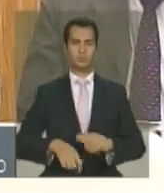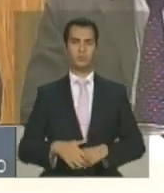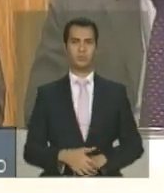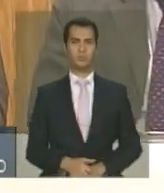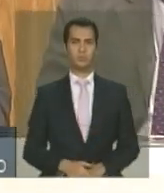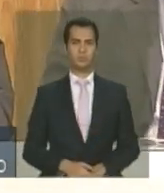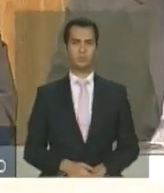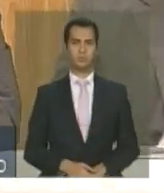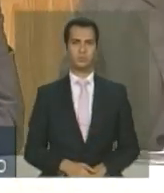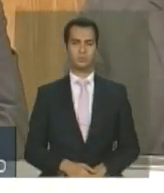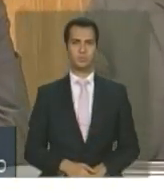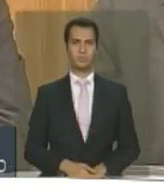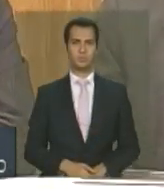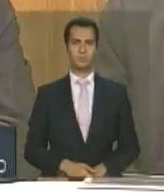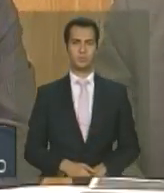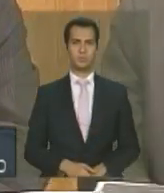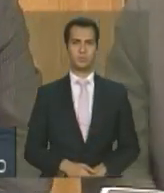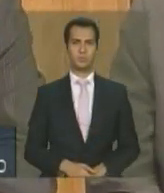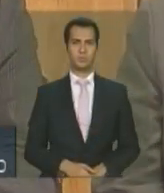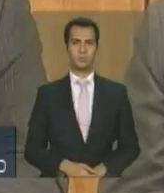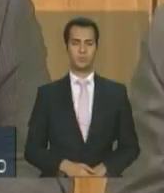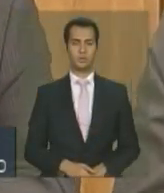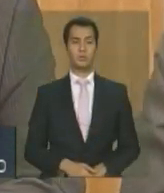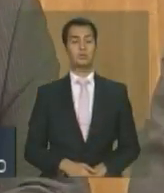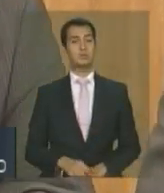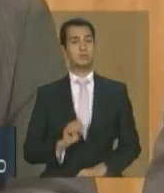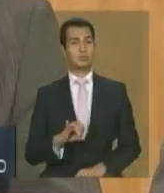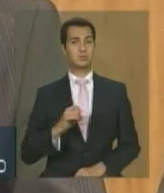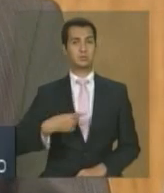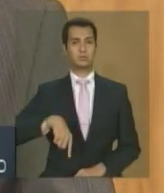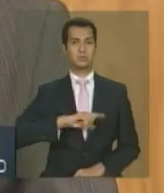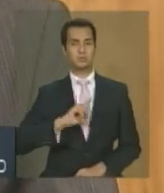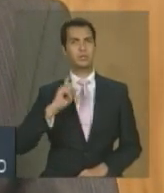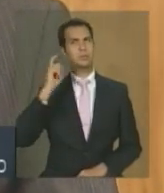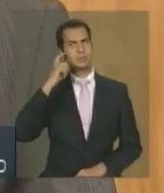soubermos, especialmente nesse cenário de crise,